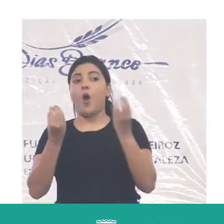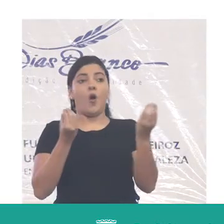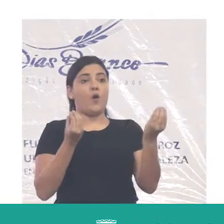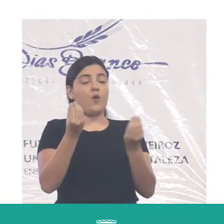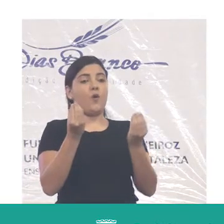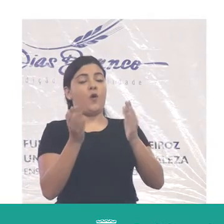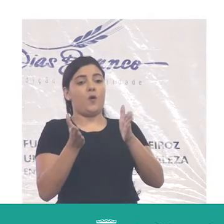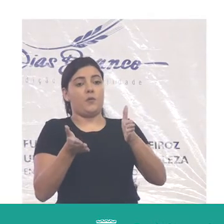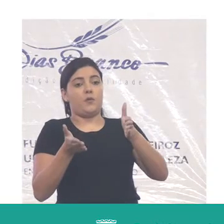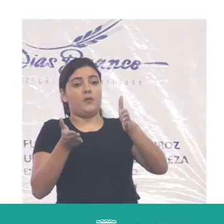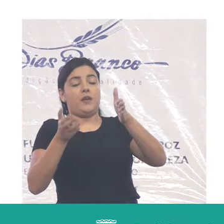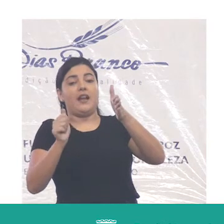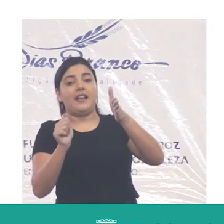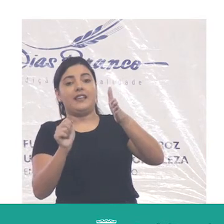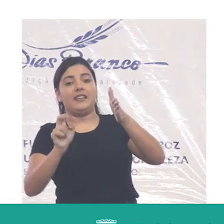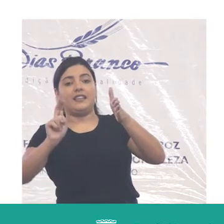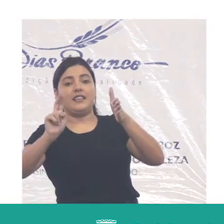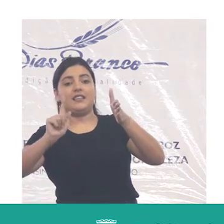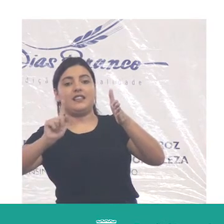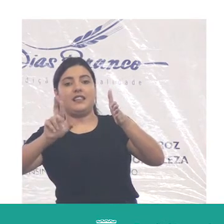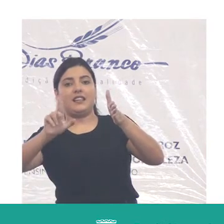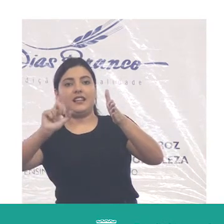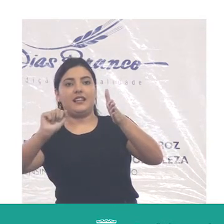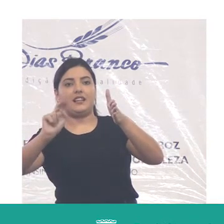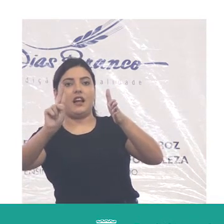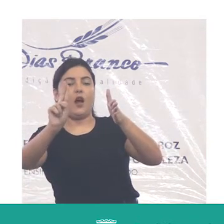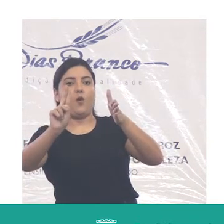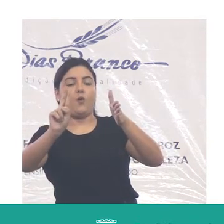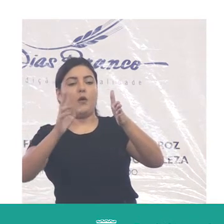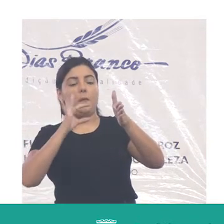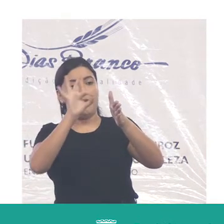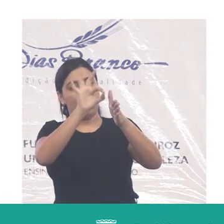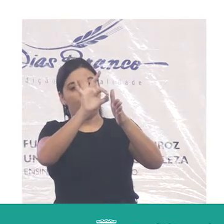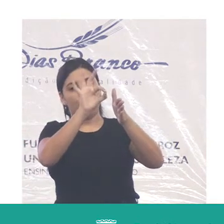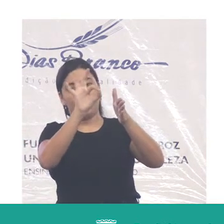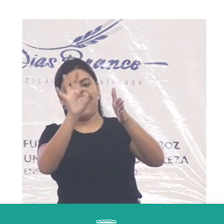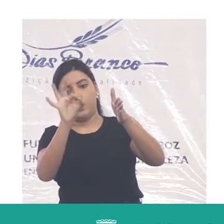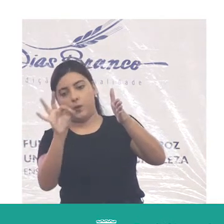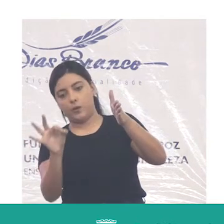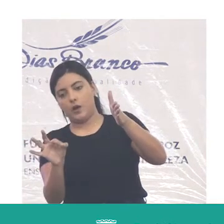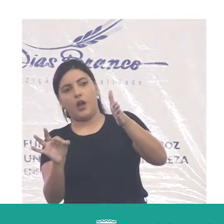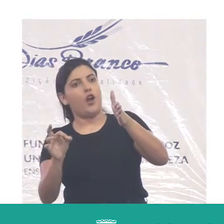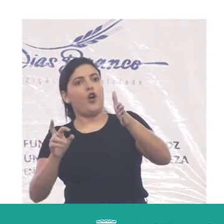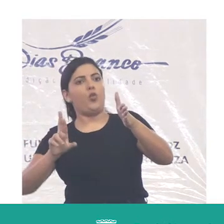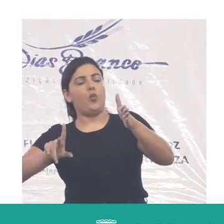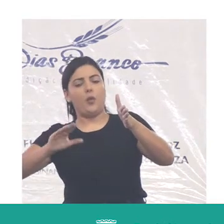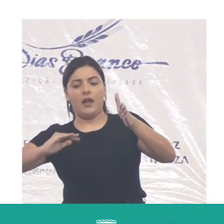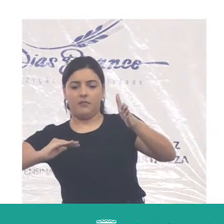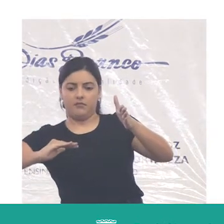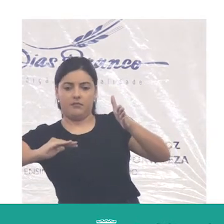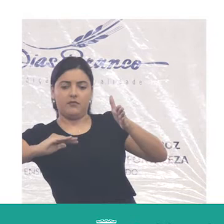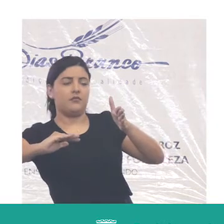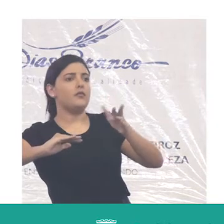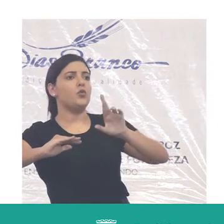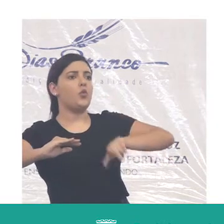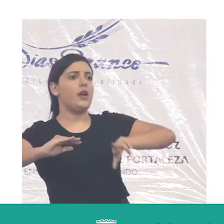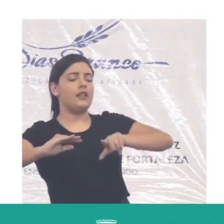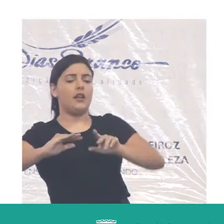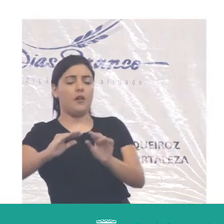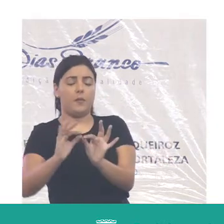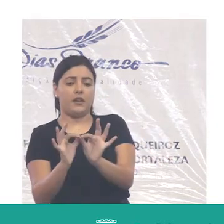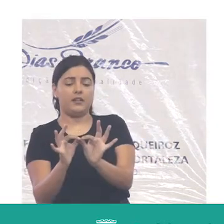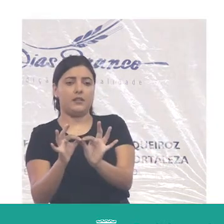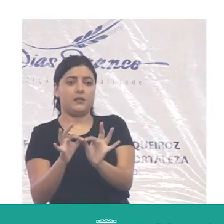das torres é 15 graus, com a vertical, não é com o chão não, é 15 graus